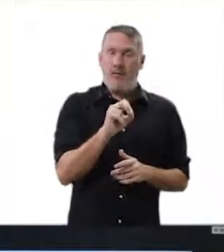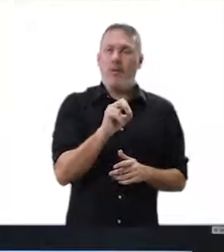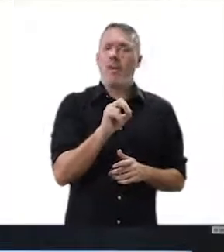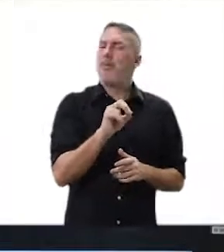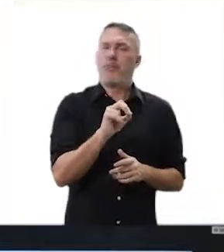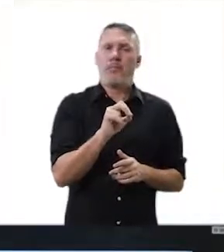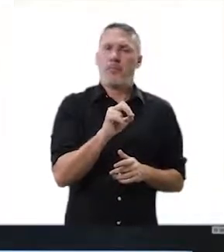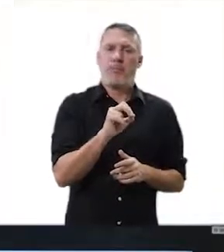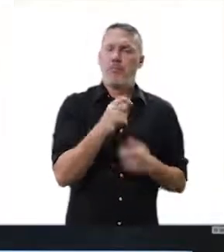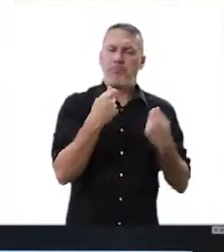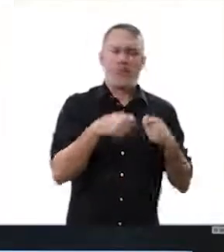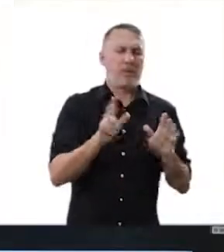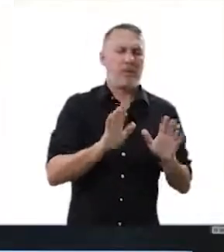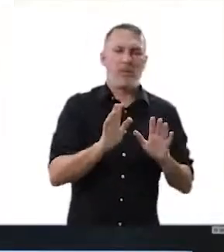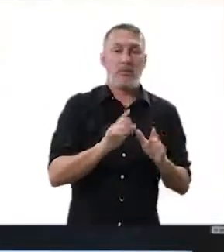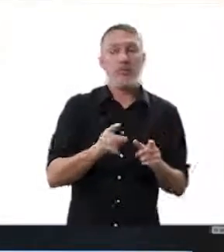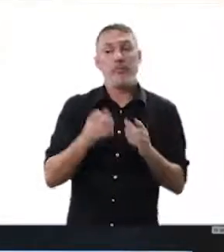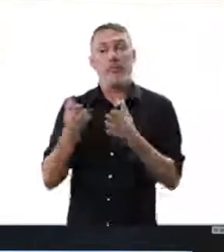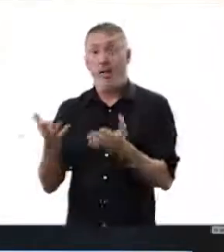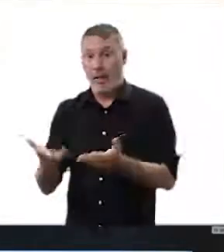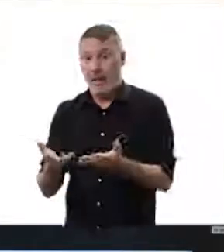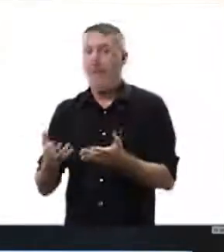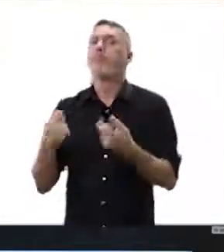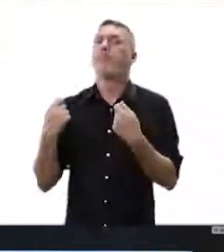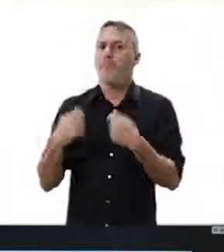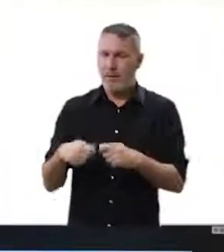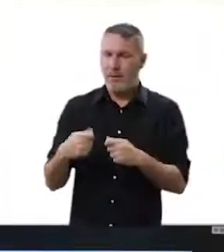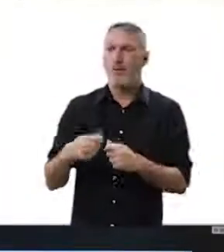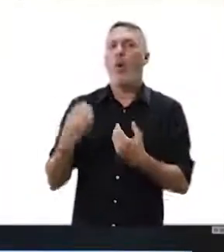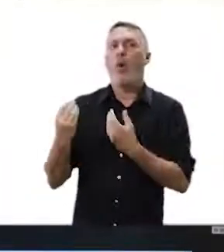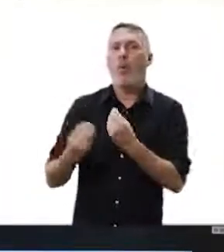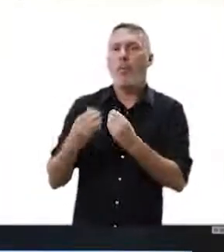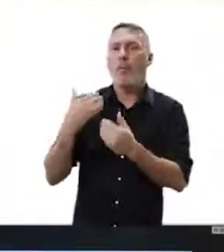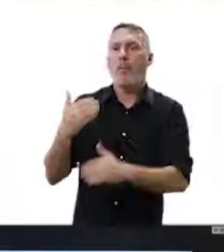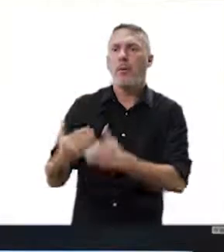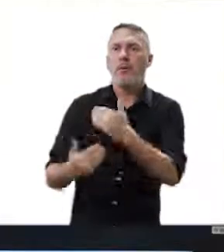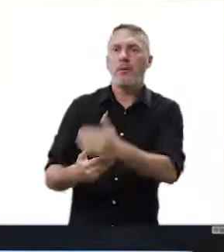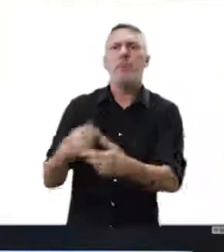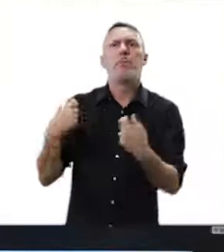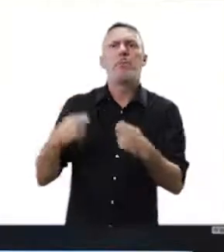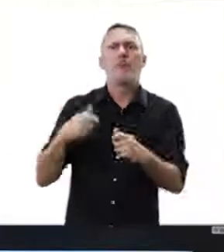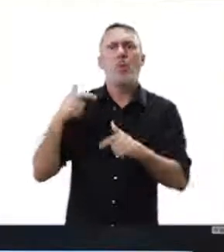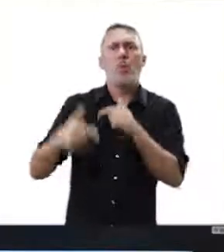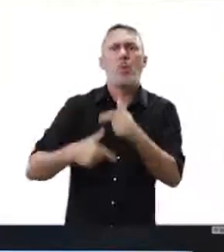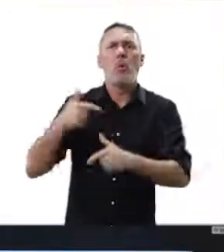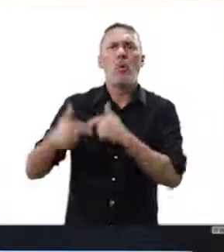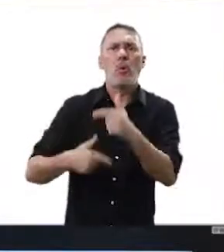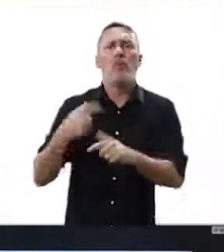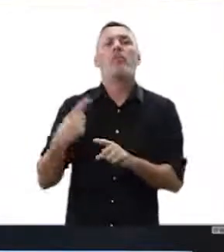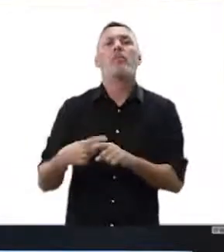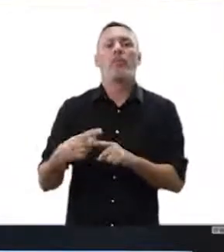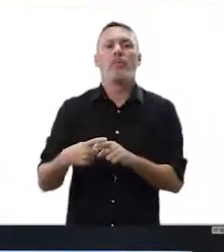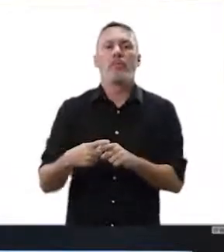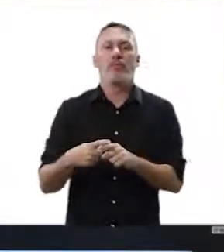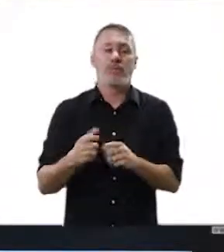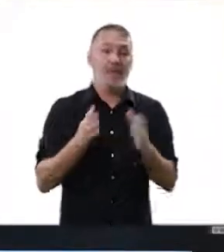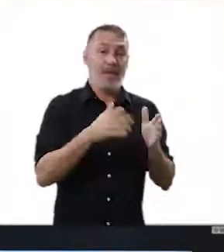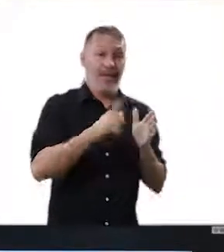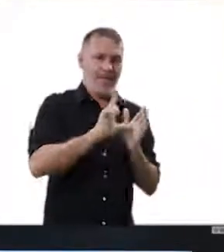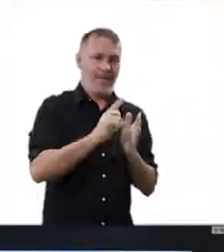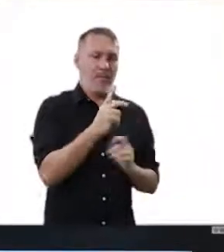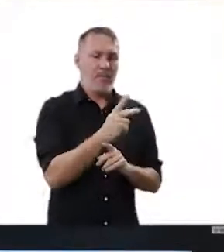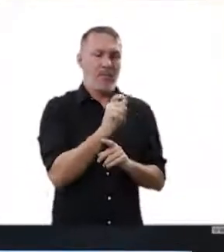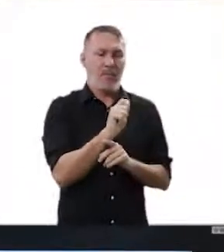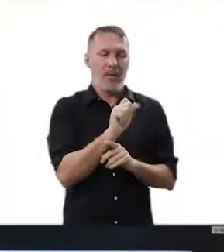gradiente de concentração. Aqui nesse transporte, ele vai atuar contra um gradiente de concentração. Então, ele